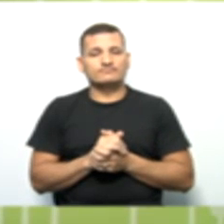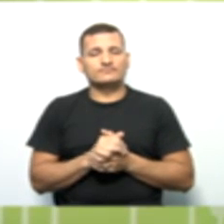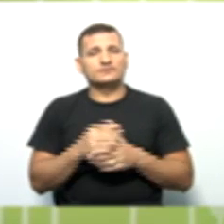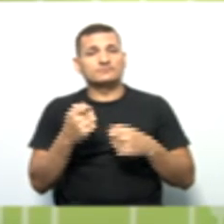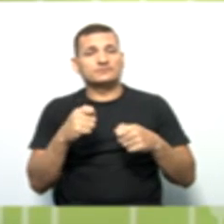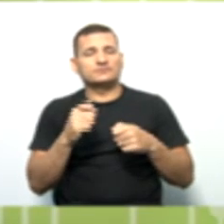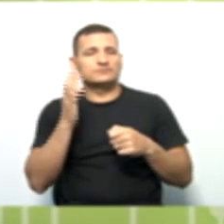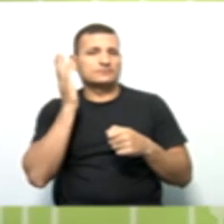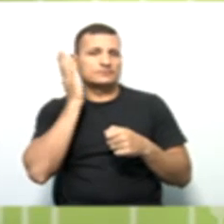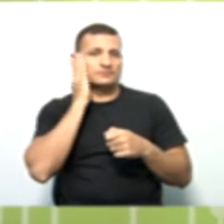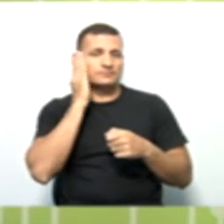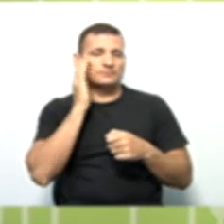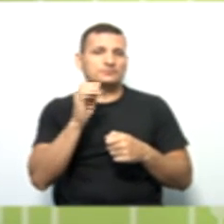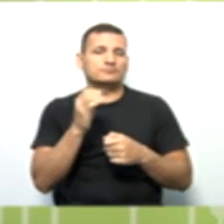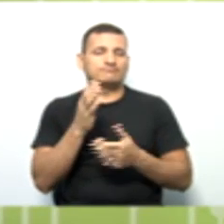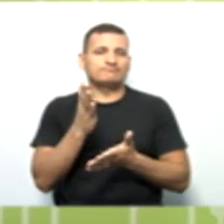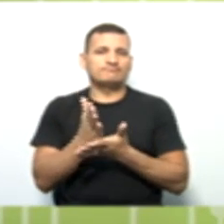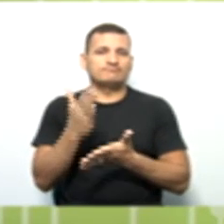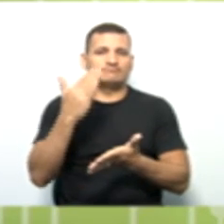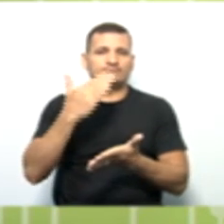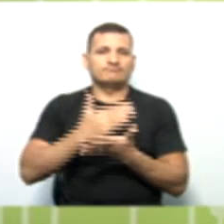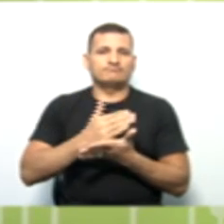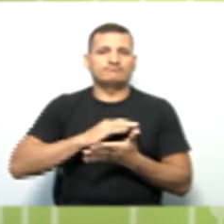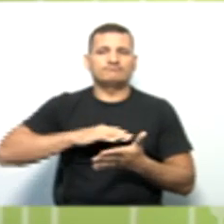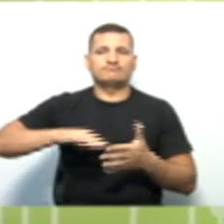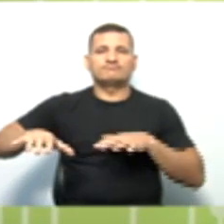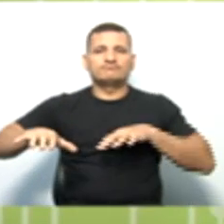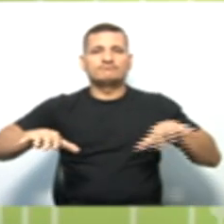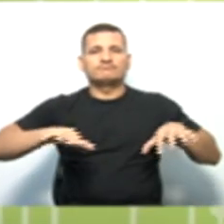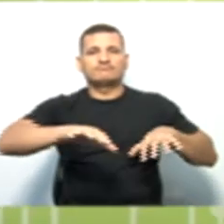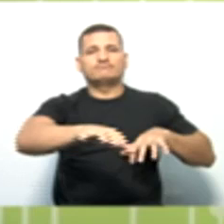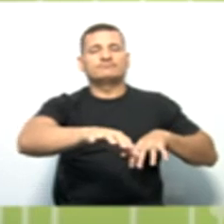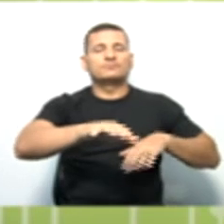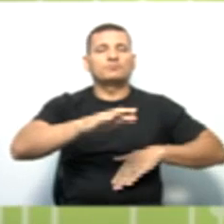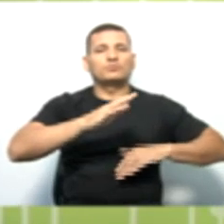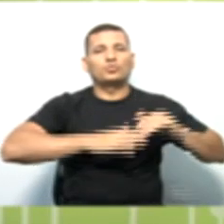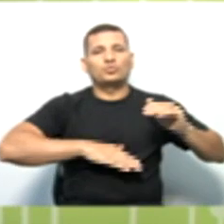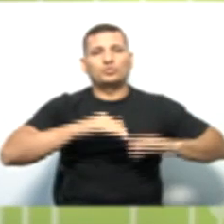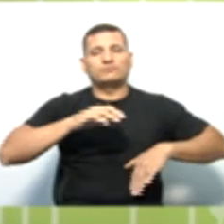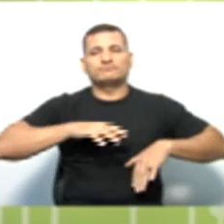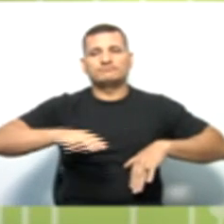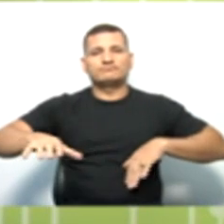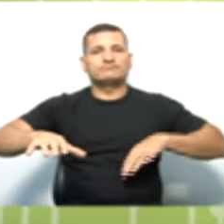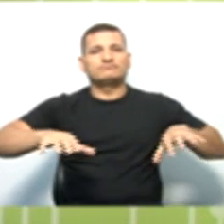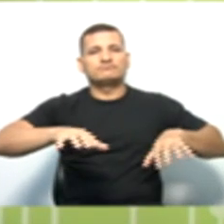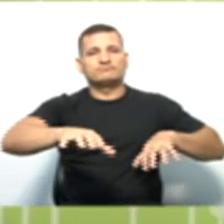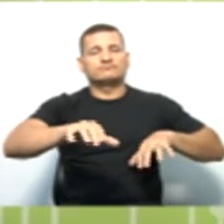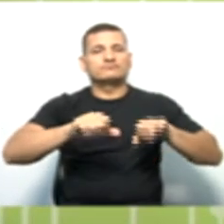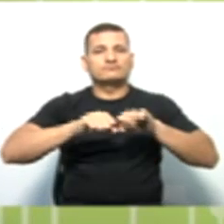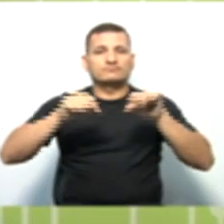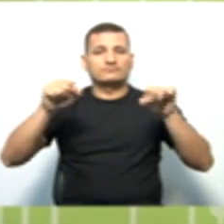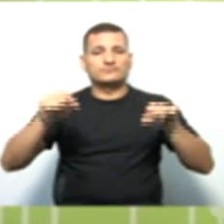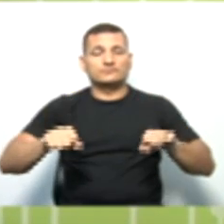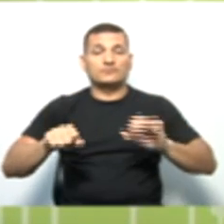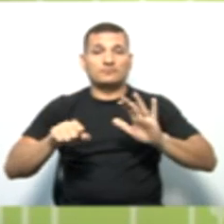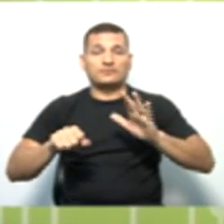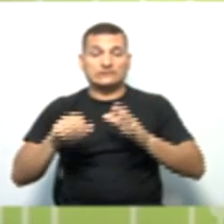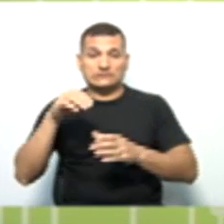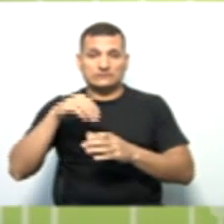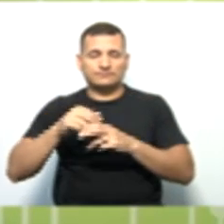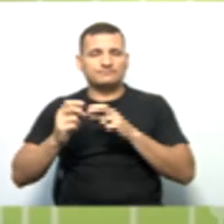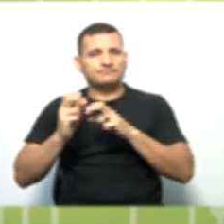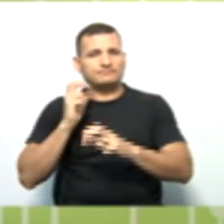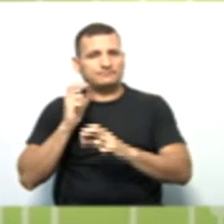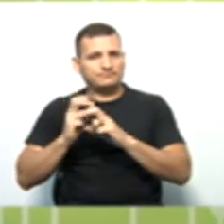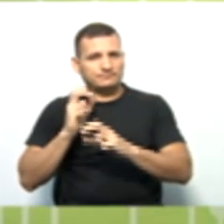para conquistar, não é isso? Então, o que a gente vai fazer? A gente vai dividir o nosso sistema. Só que isso dentro da engenharia de